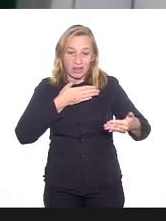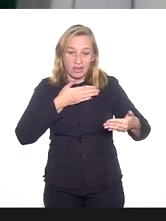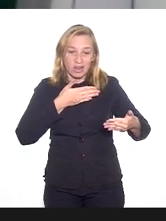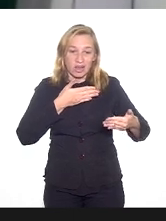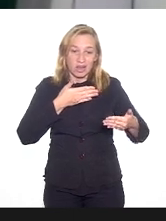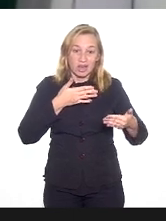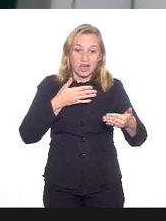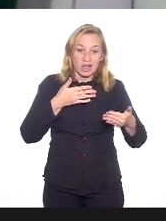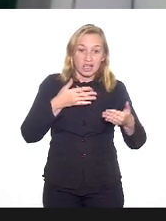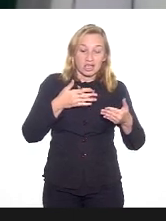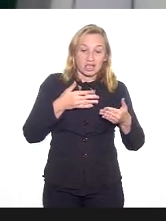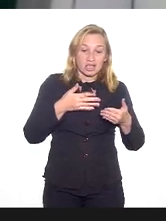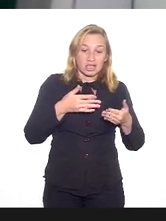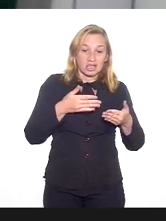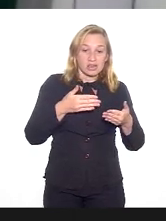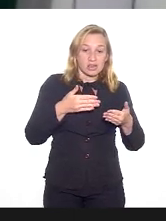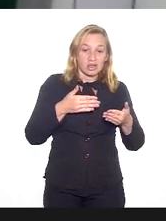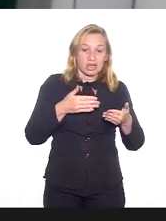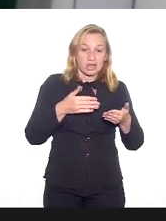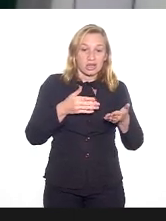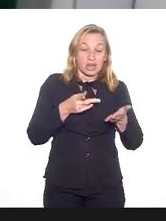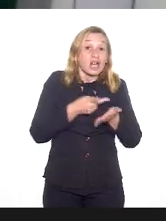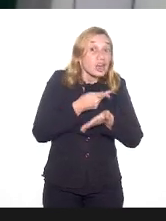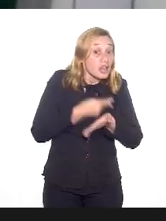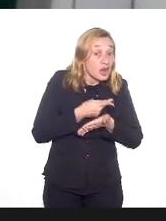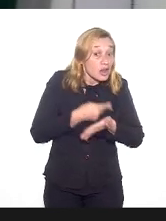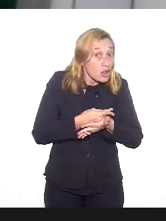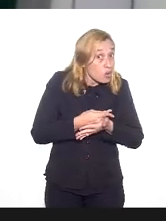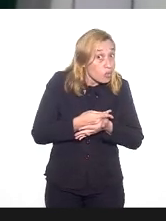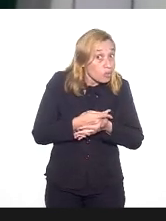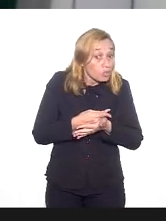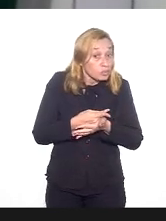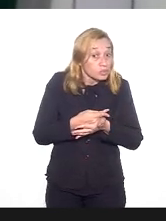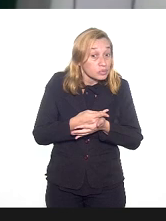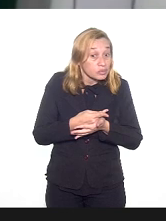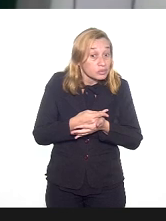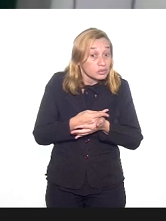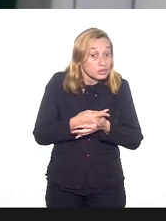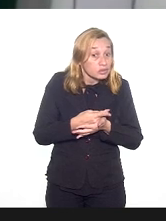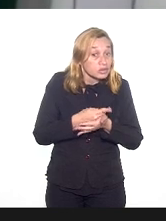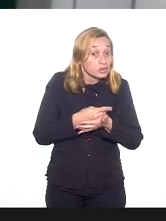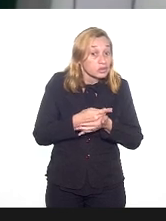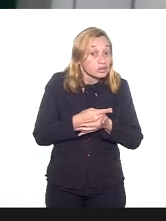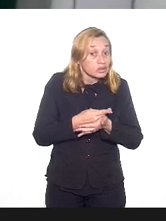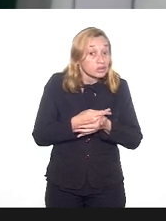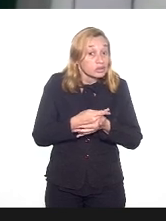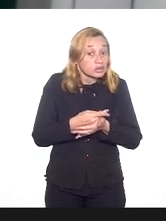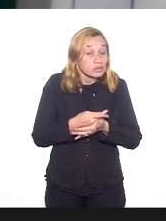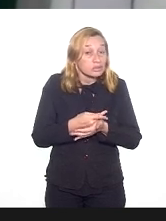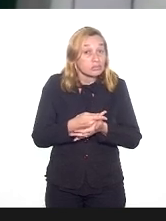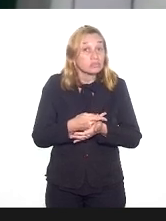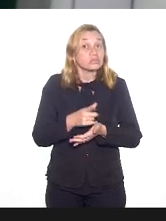qualquer oscilação que venha a acontecer, né, na precificação desta commodity,